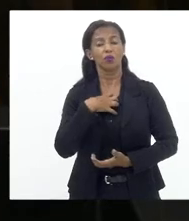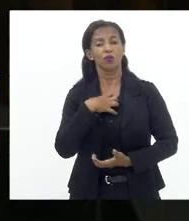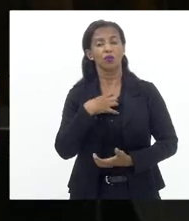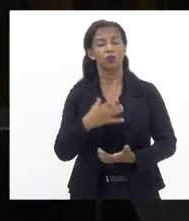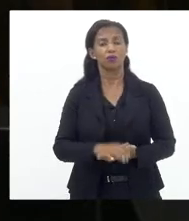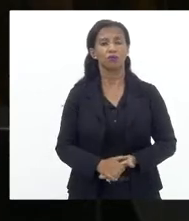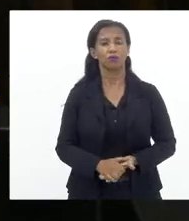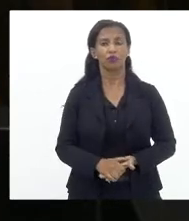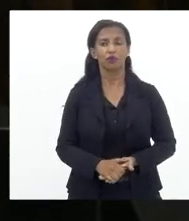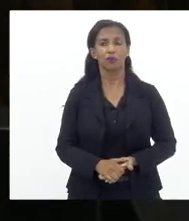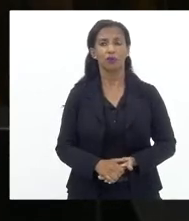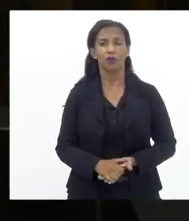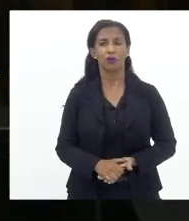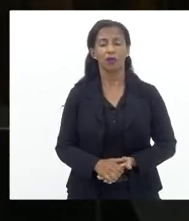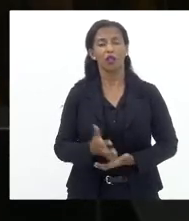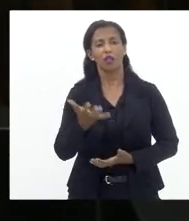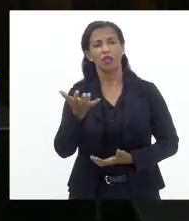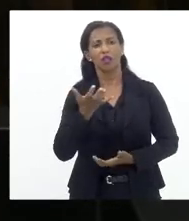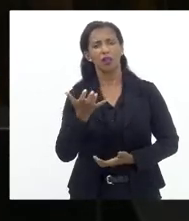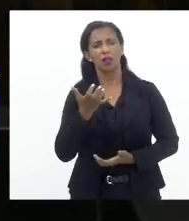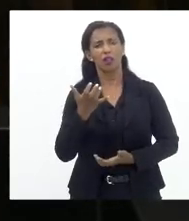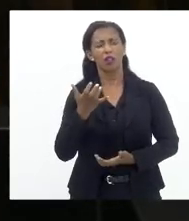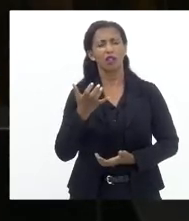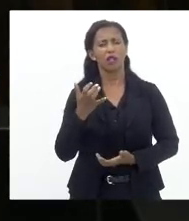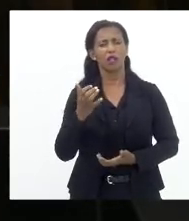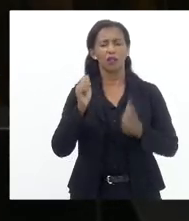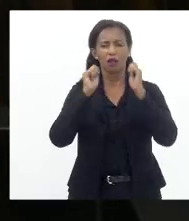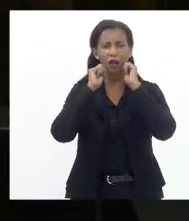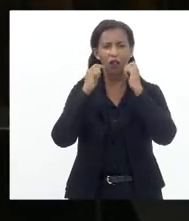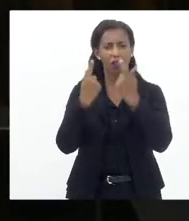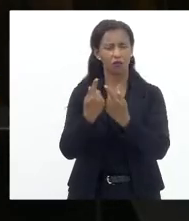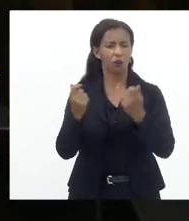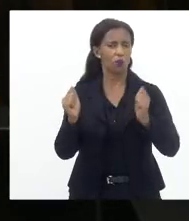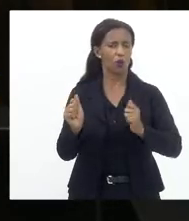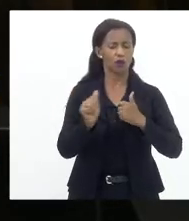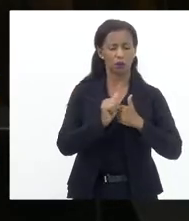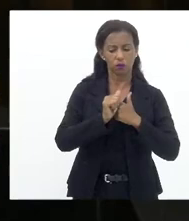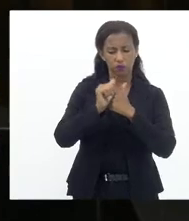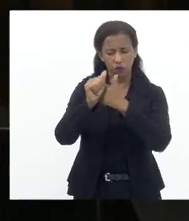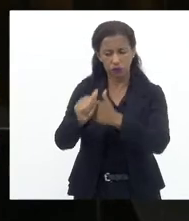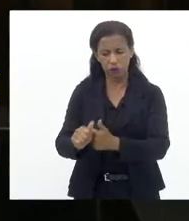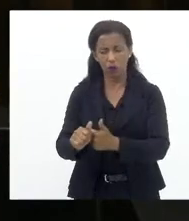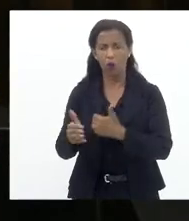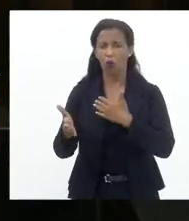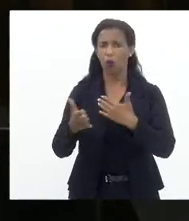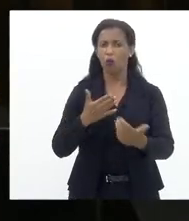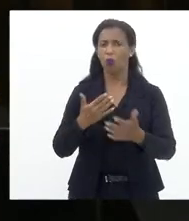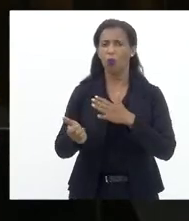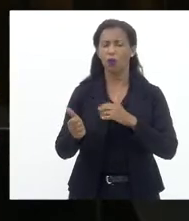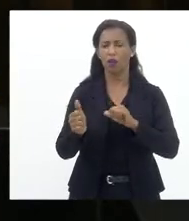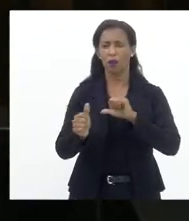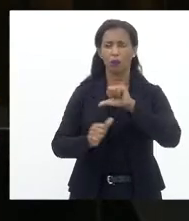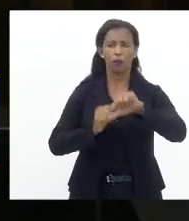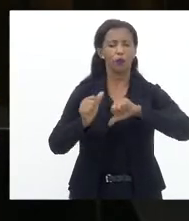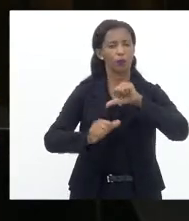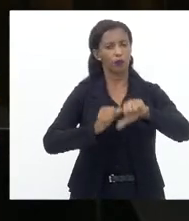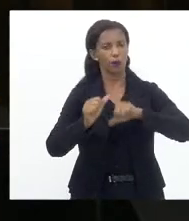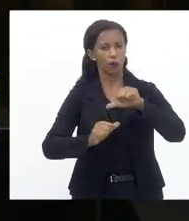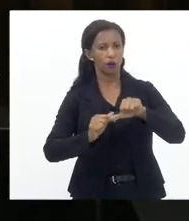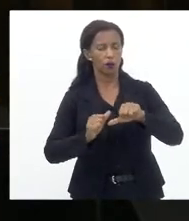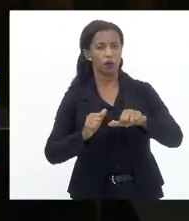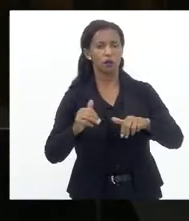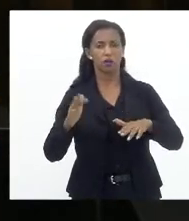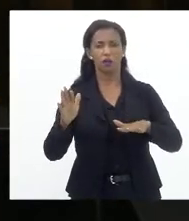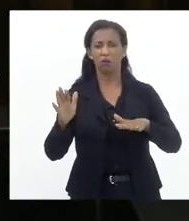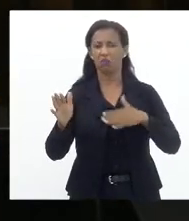ao presidente que o Parlamento Fluminense possa acompanhar em qualquer mudança qualquer